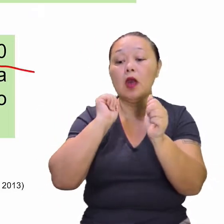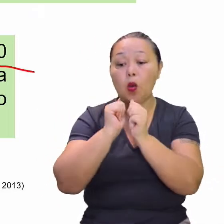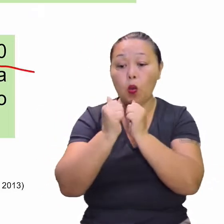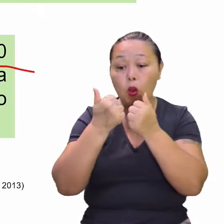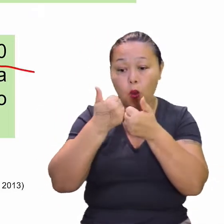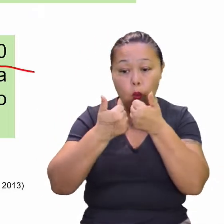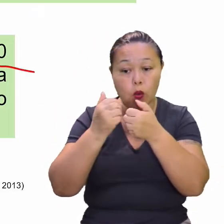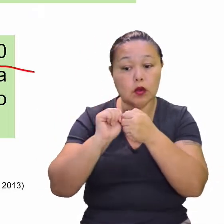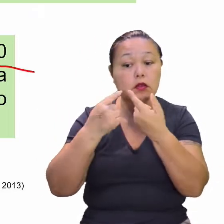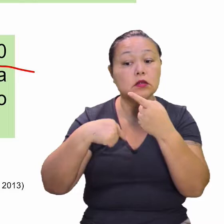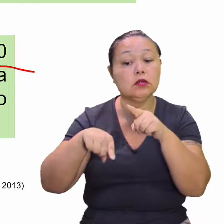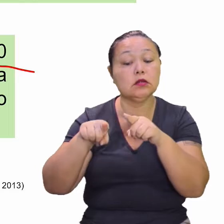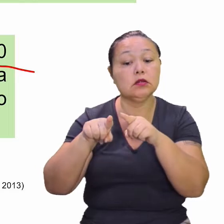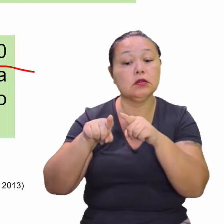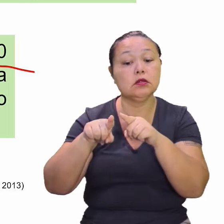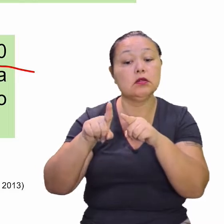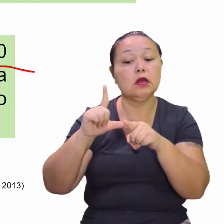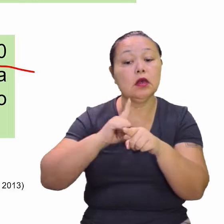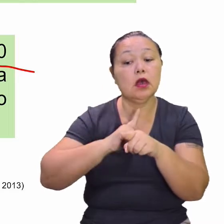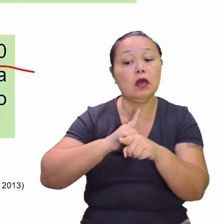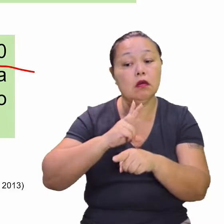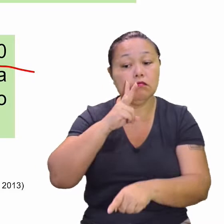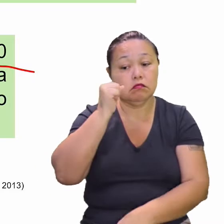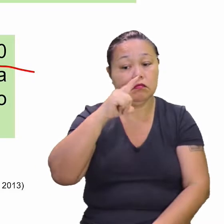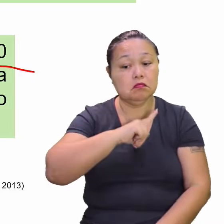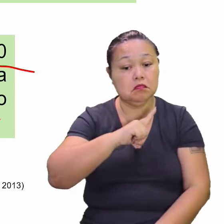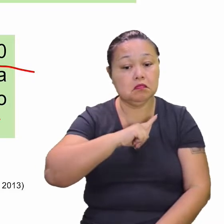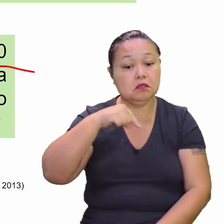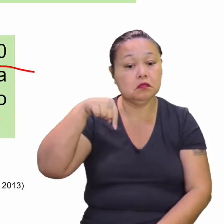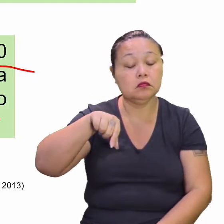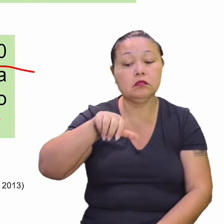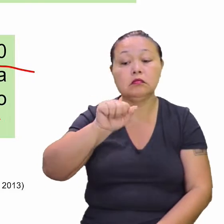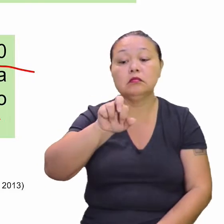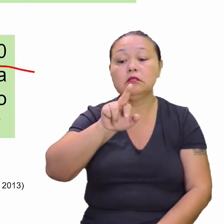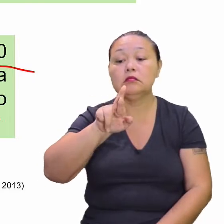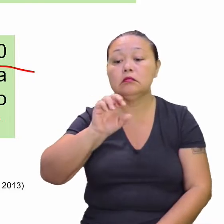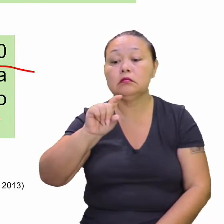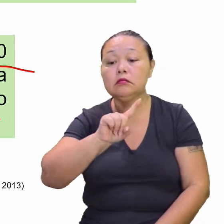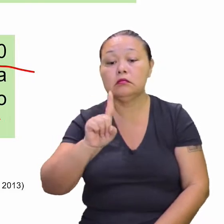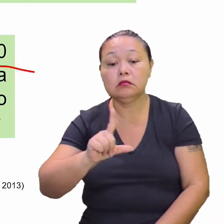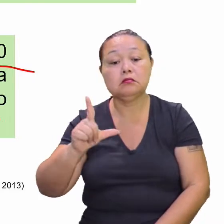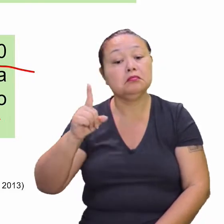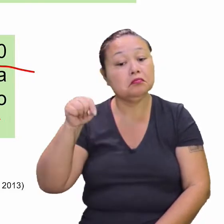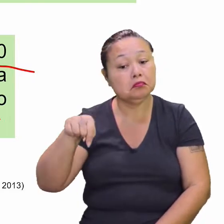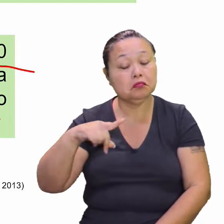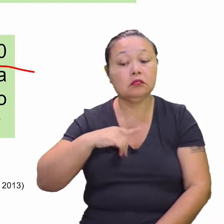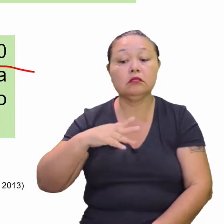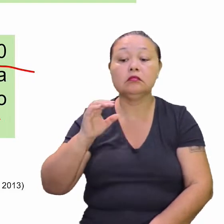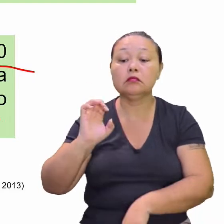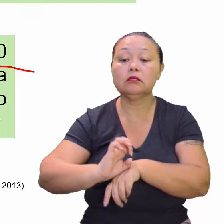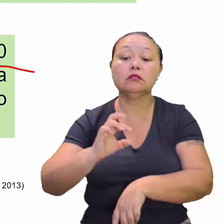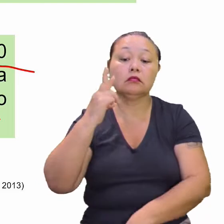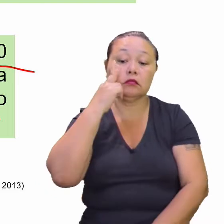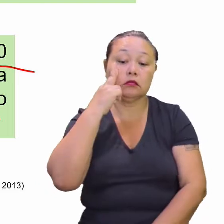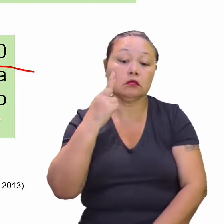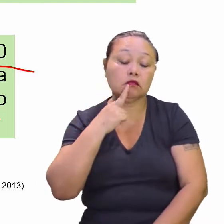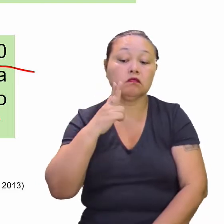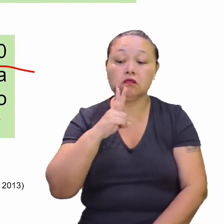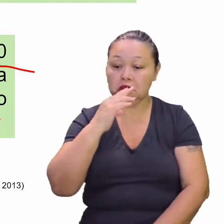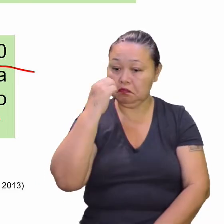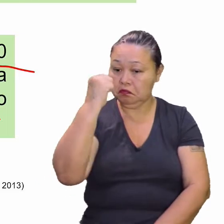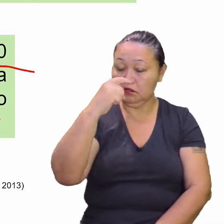né? Fazendo que nós, o estado de Rondônia, seja autossuficiente na